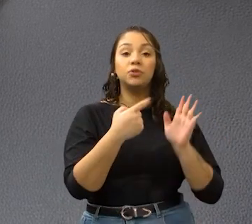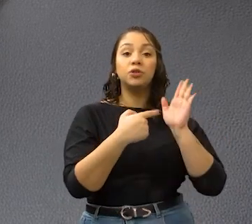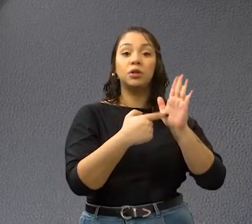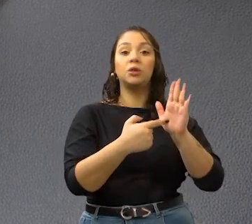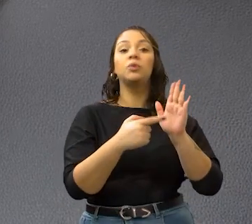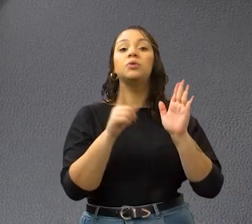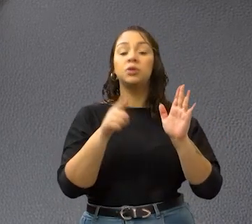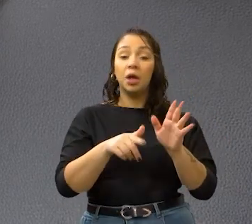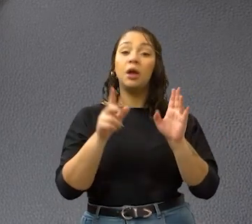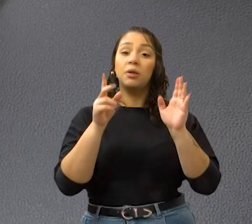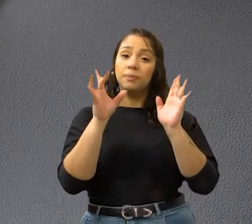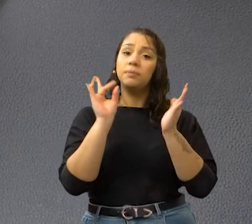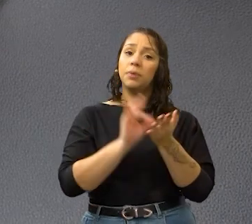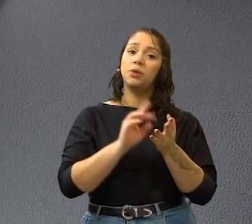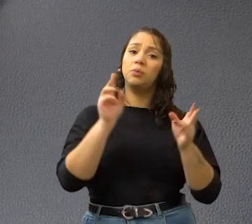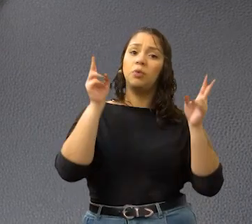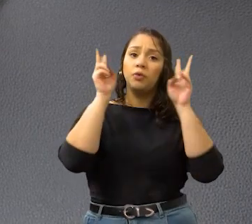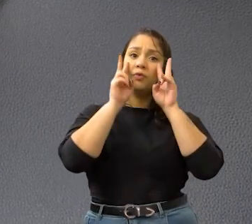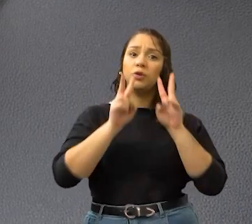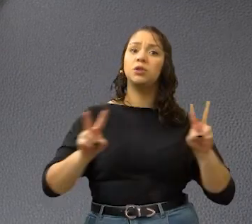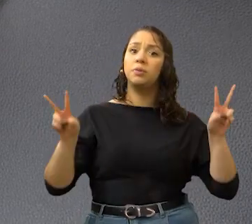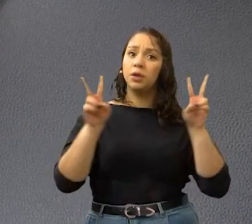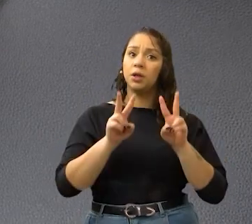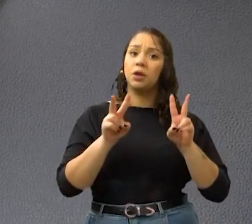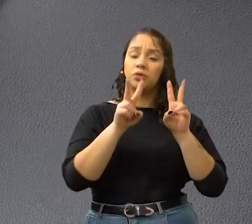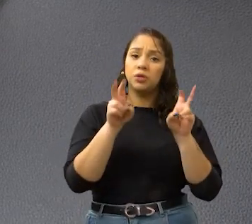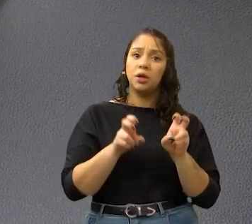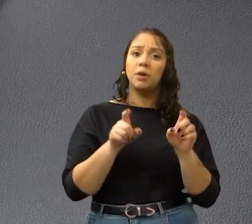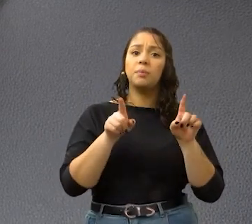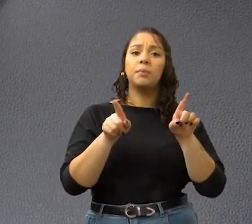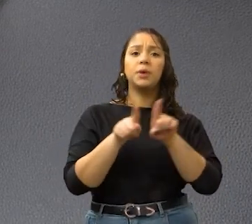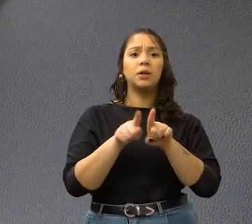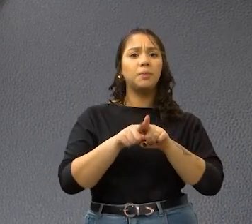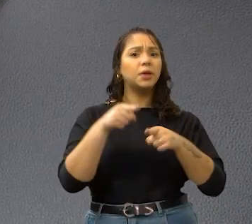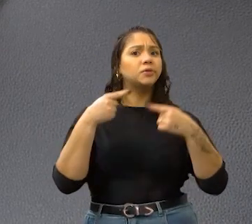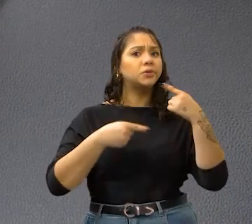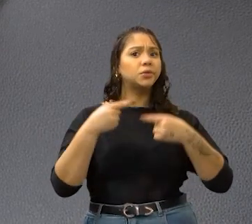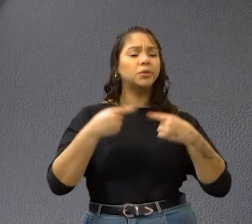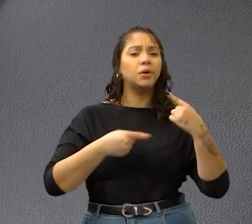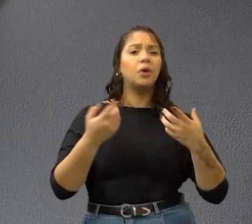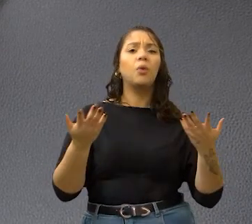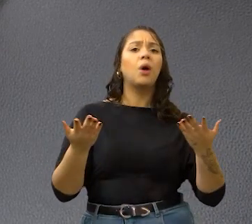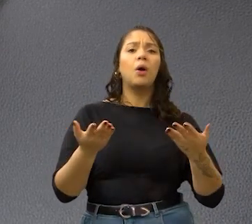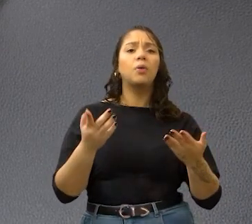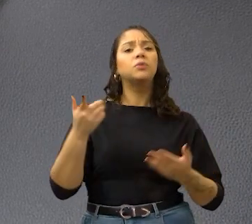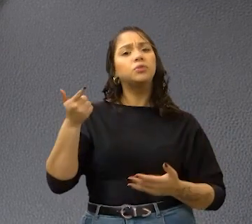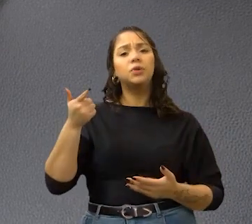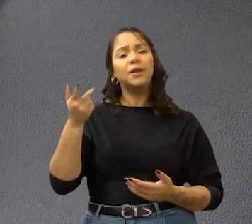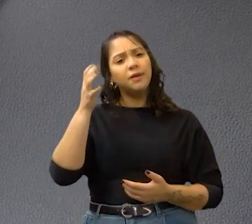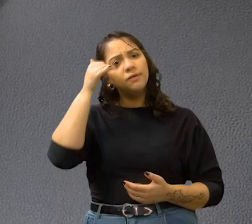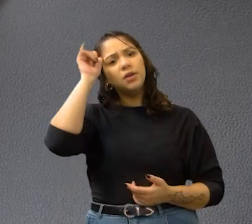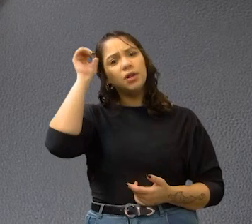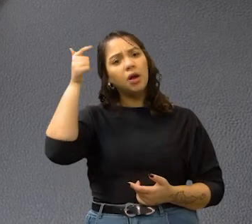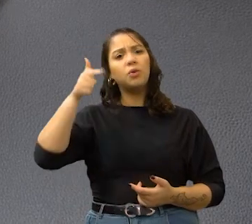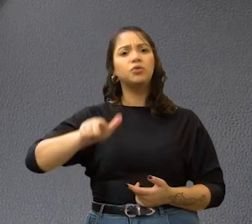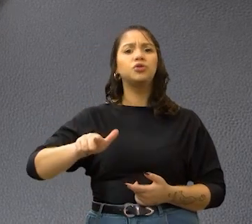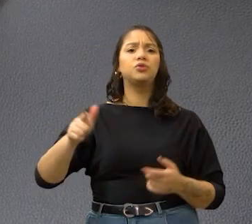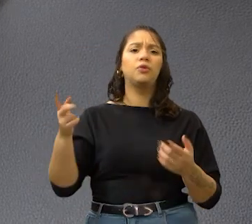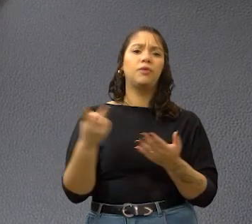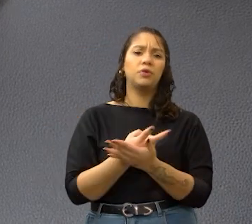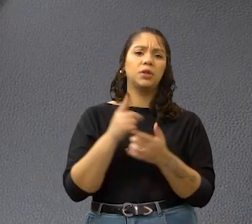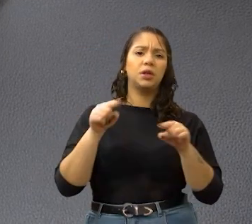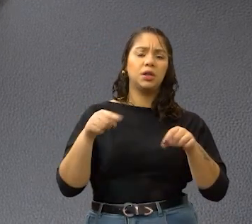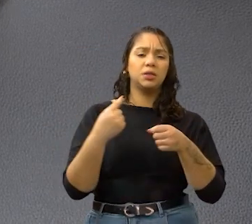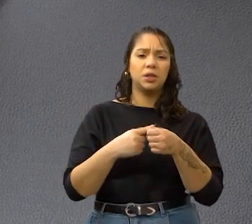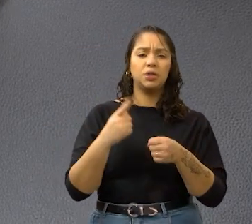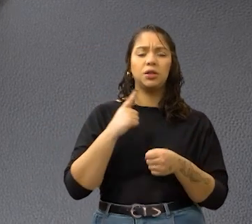para a gente é isso, dar visibilidade, mas também pensar a política pública para que esse tipo de coisa não aconteça novamente na nossa cidade.